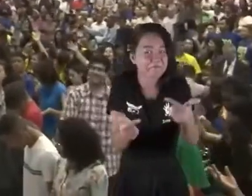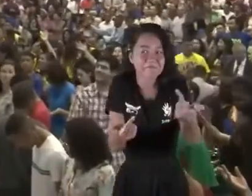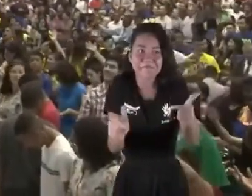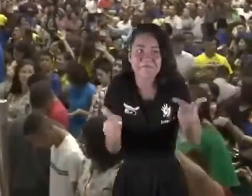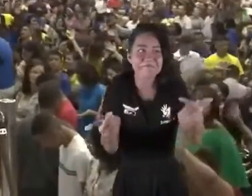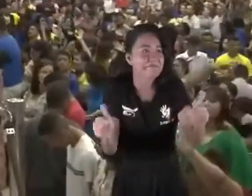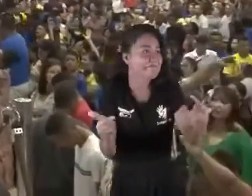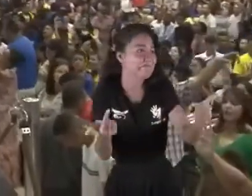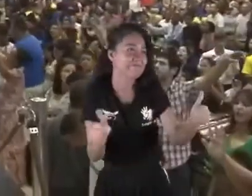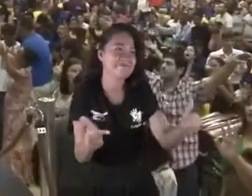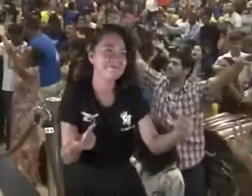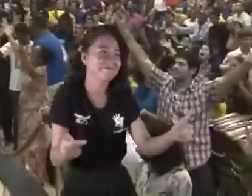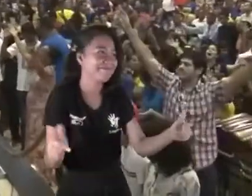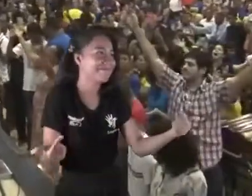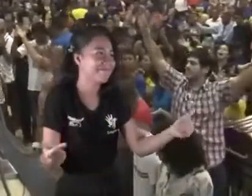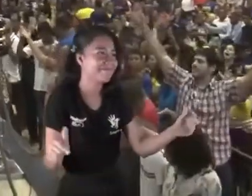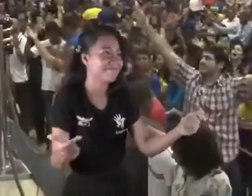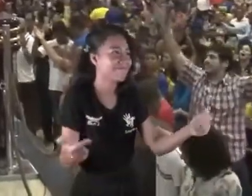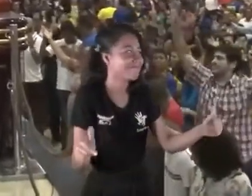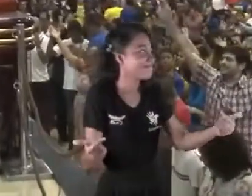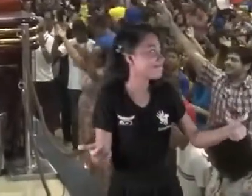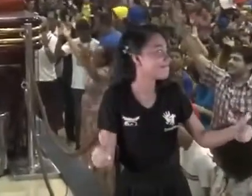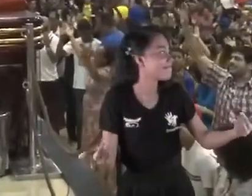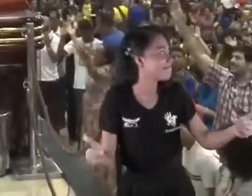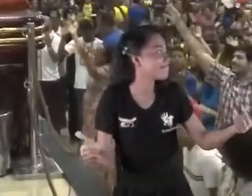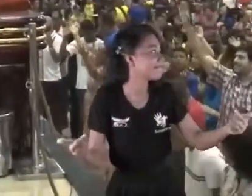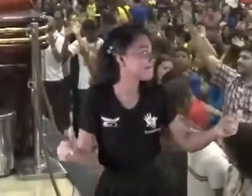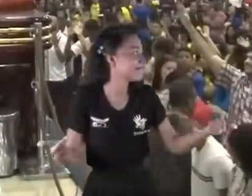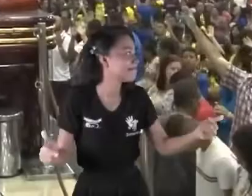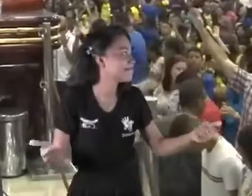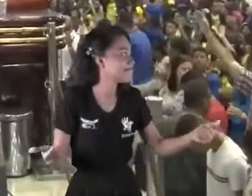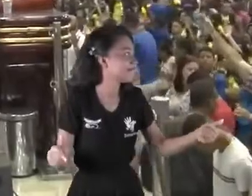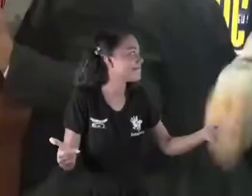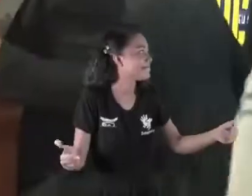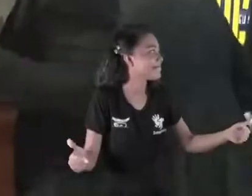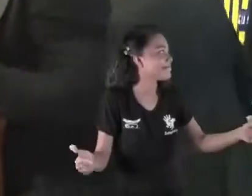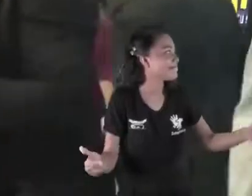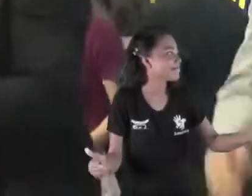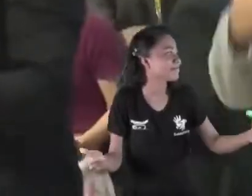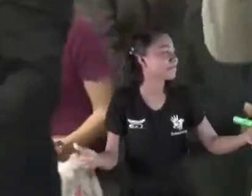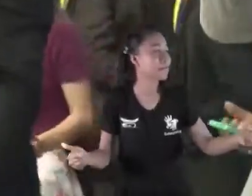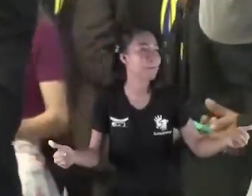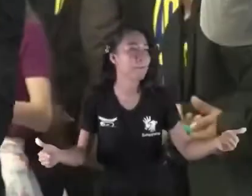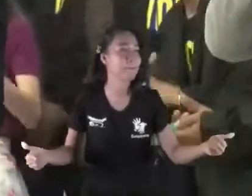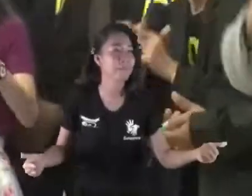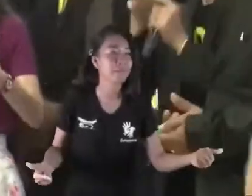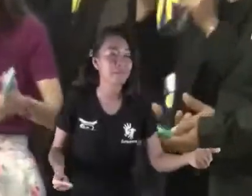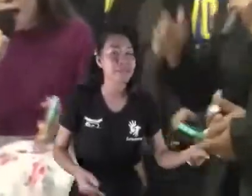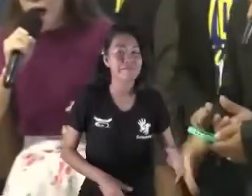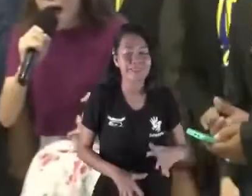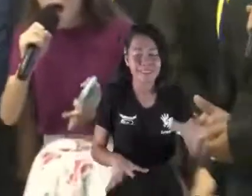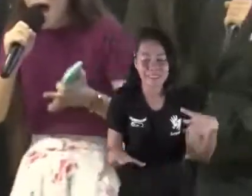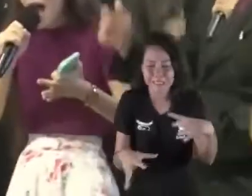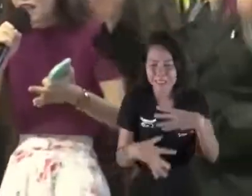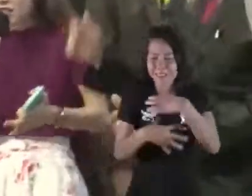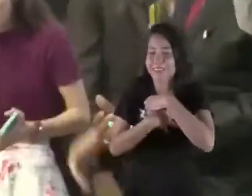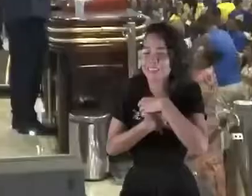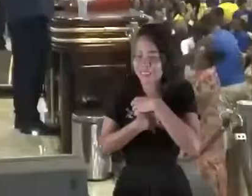Temor não há, mas eu bem sei